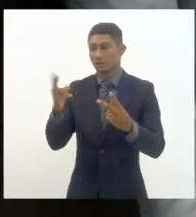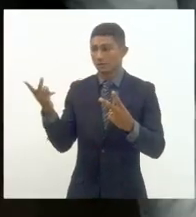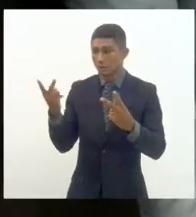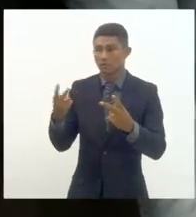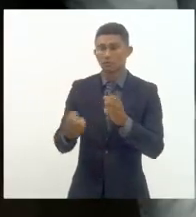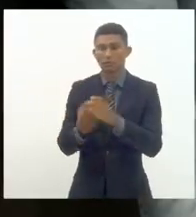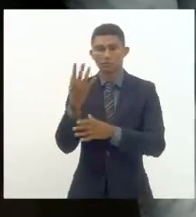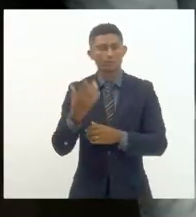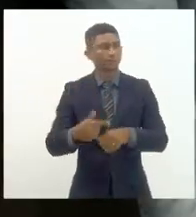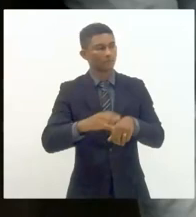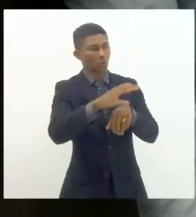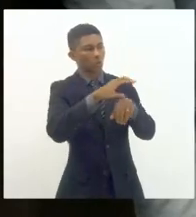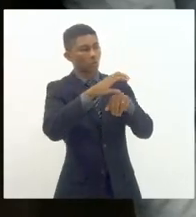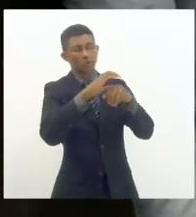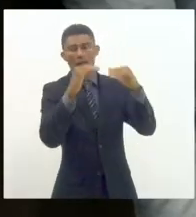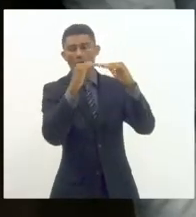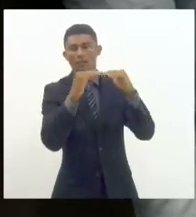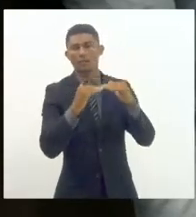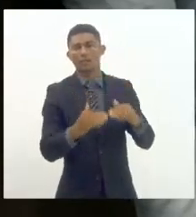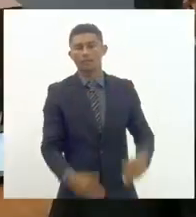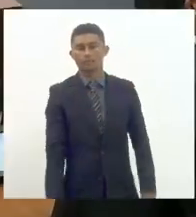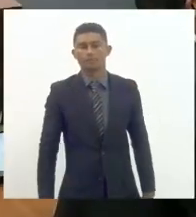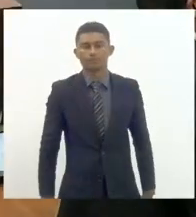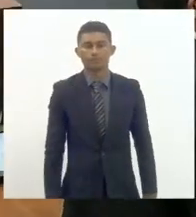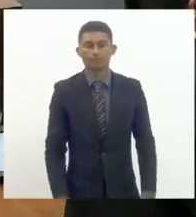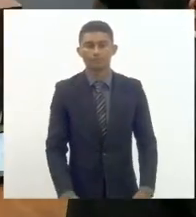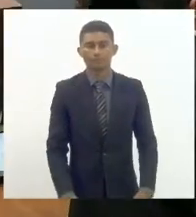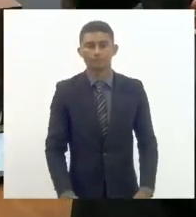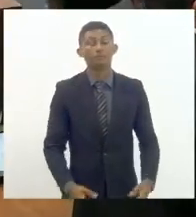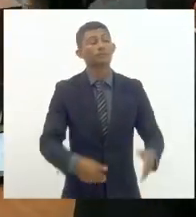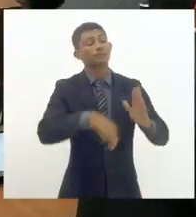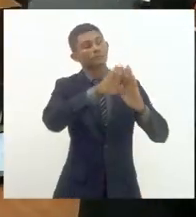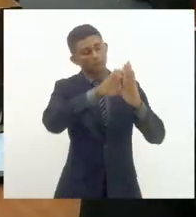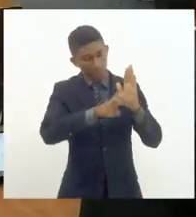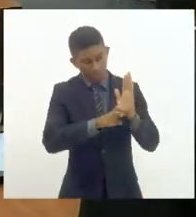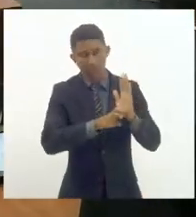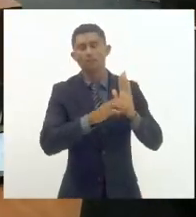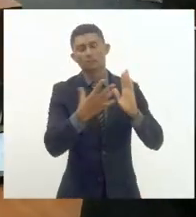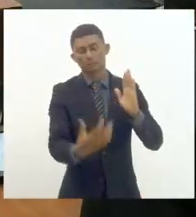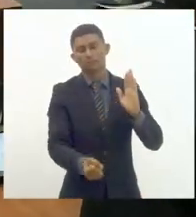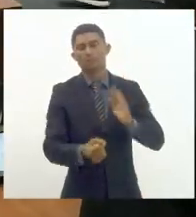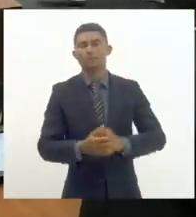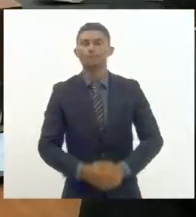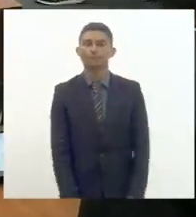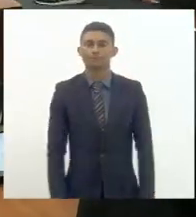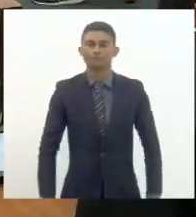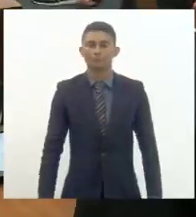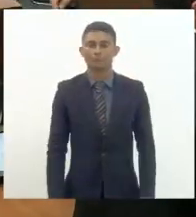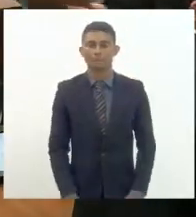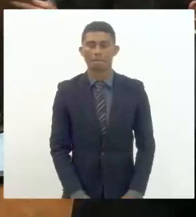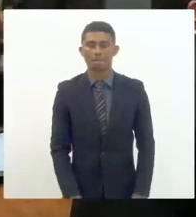Pela constitucionalidade, senhor presidente. Com emendas.